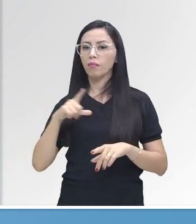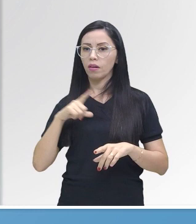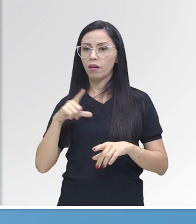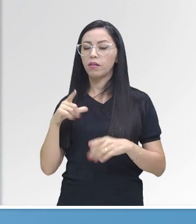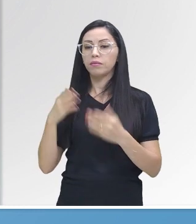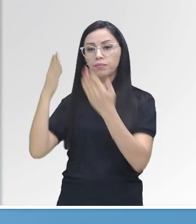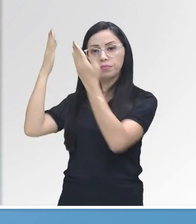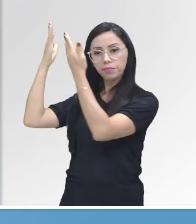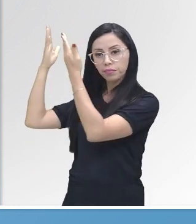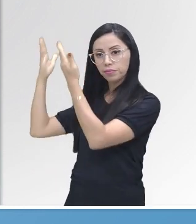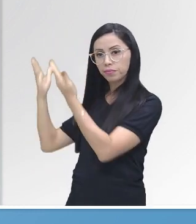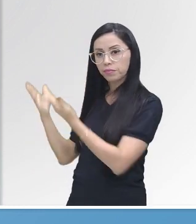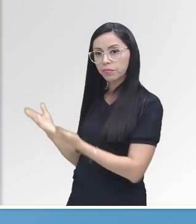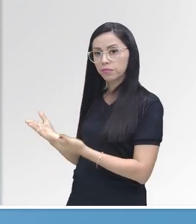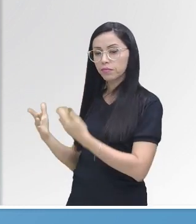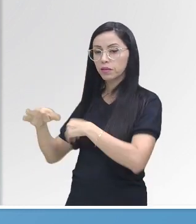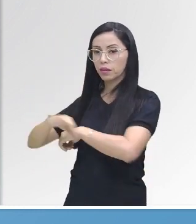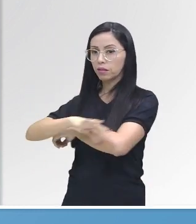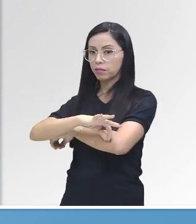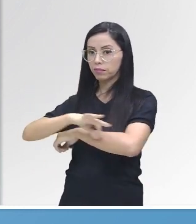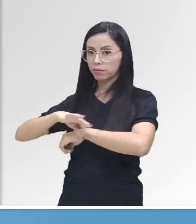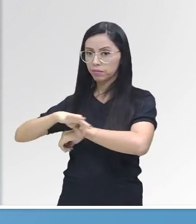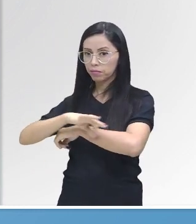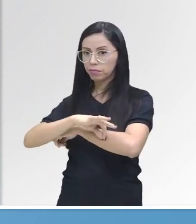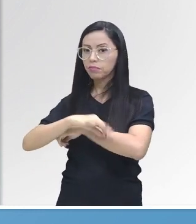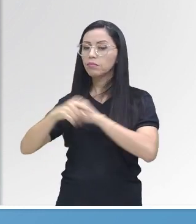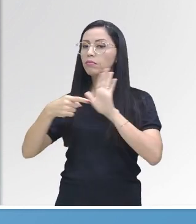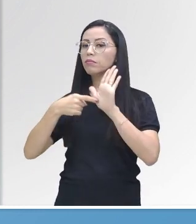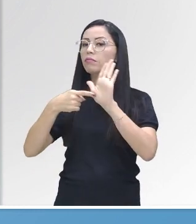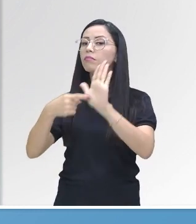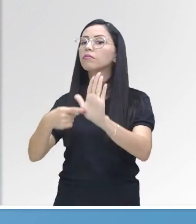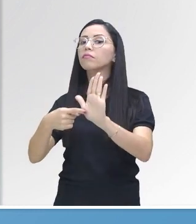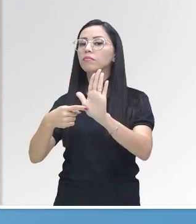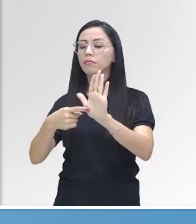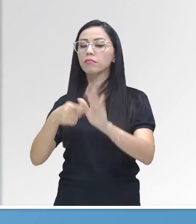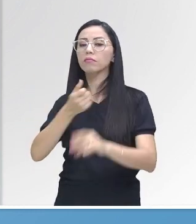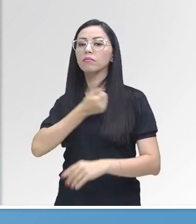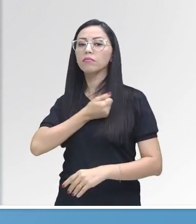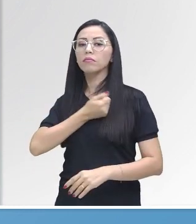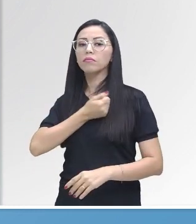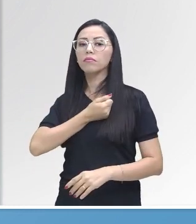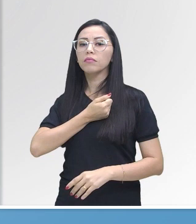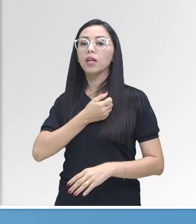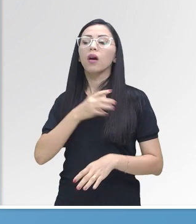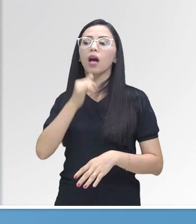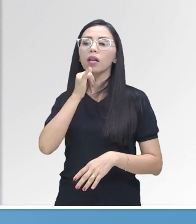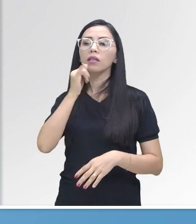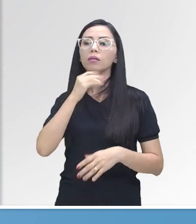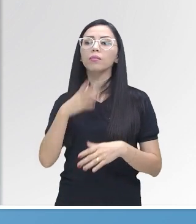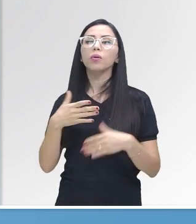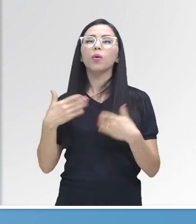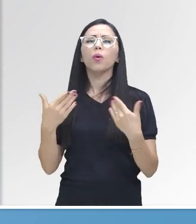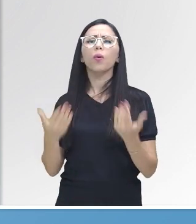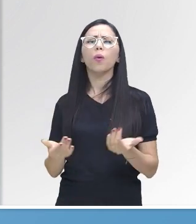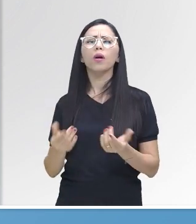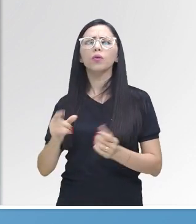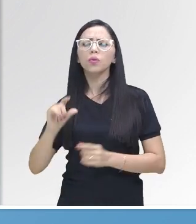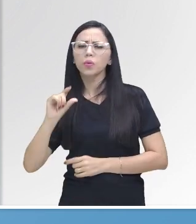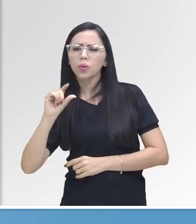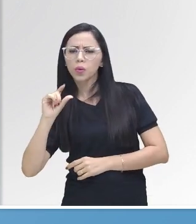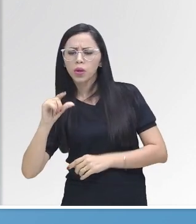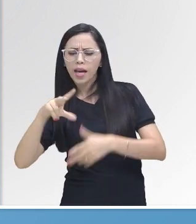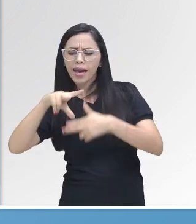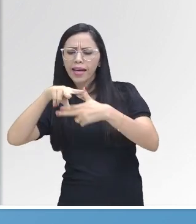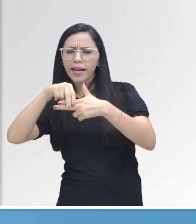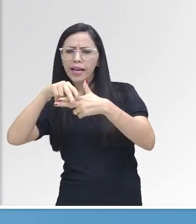tamanho. Então, na letra A, quantos centímetros tem cada clipe? Você vai olhar para cada clipe e vai